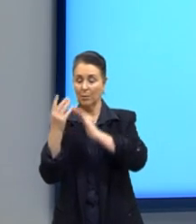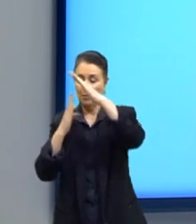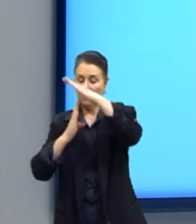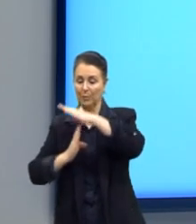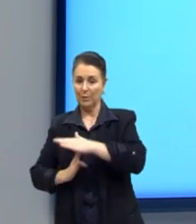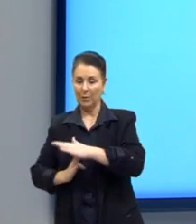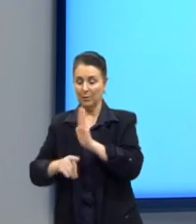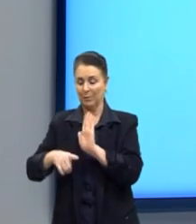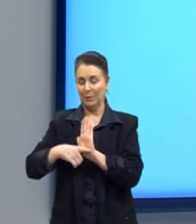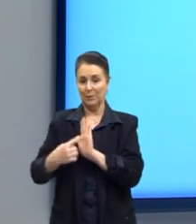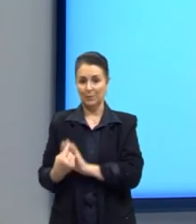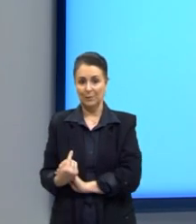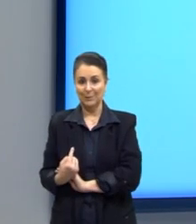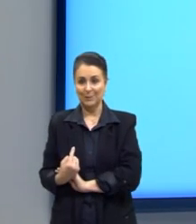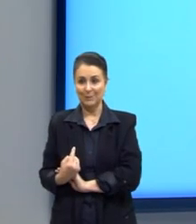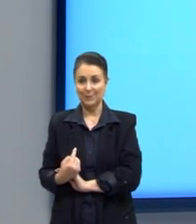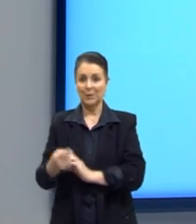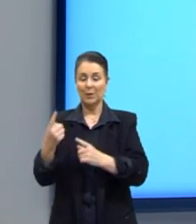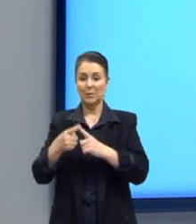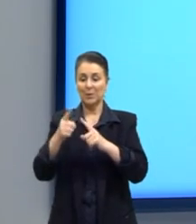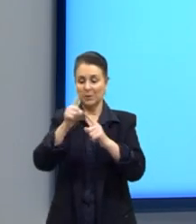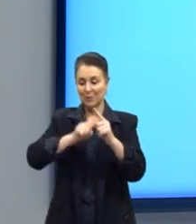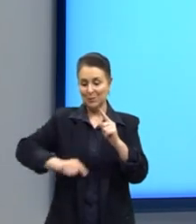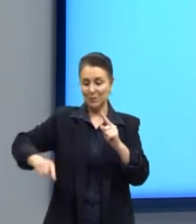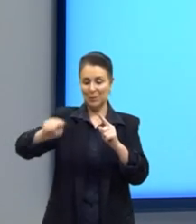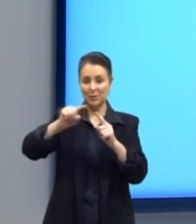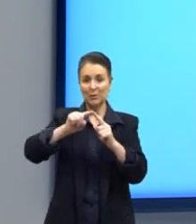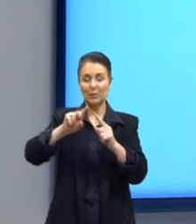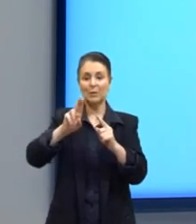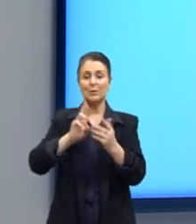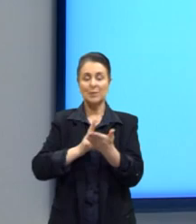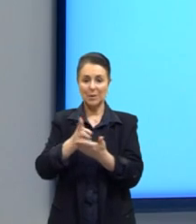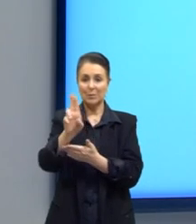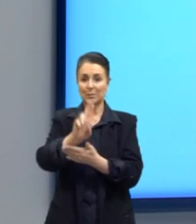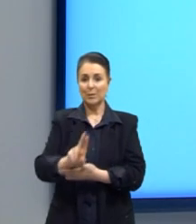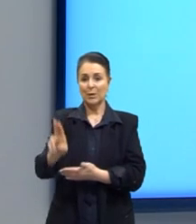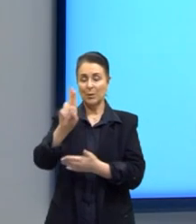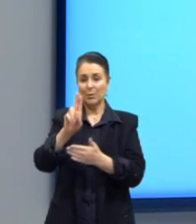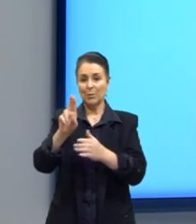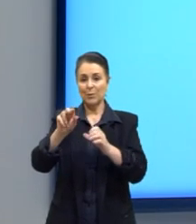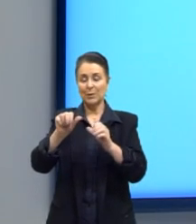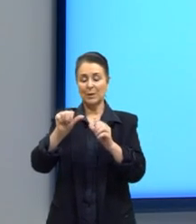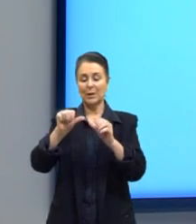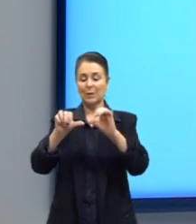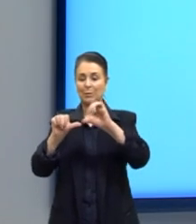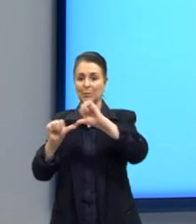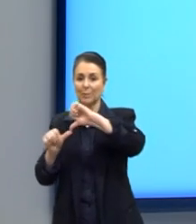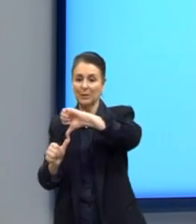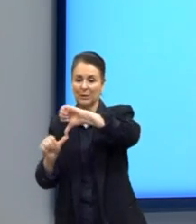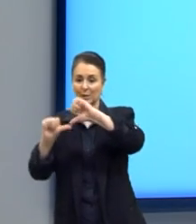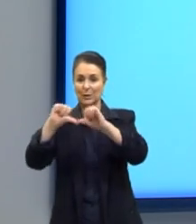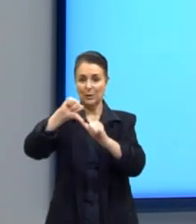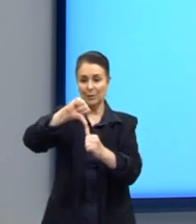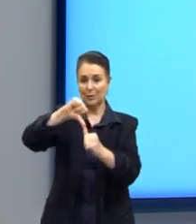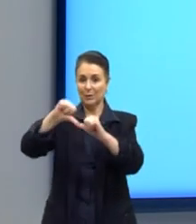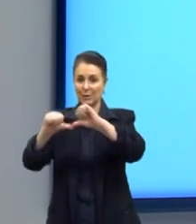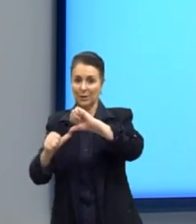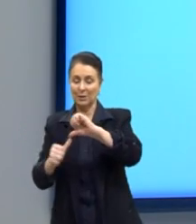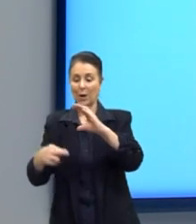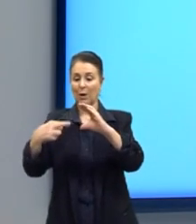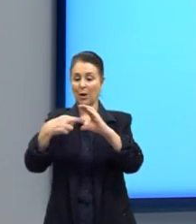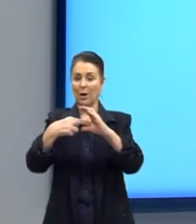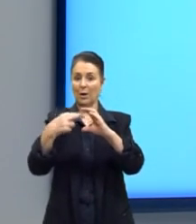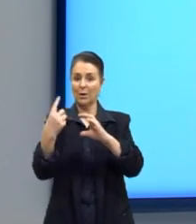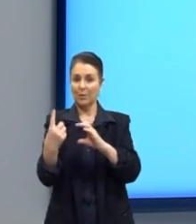menos um porque no círculo nós utilizamos sempre né uma circunferência de raio 1 o seno nós